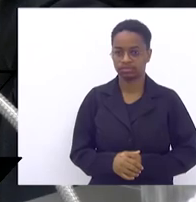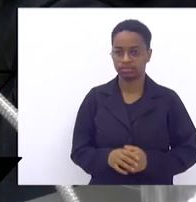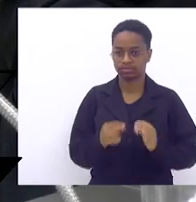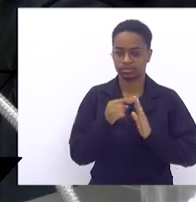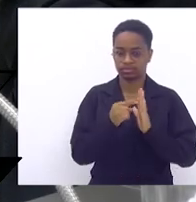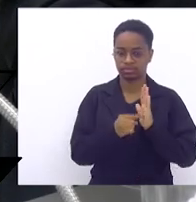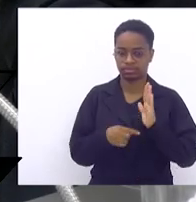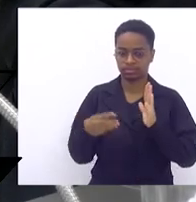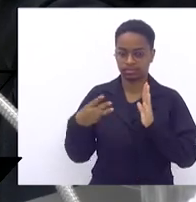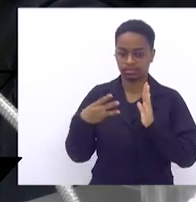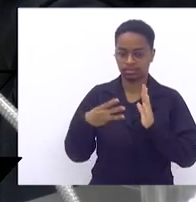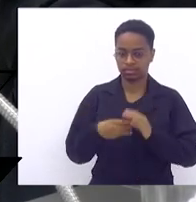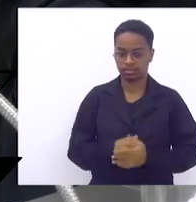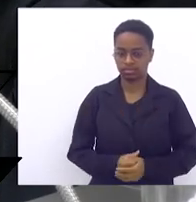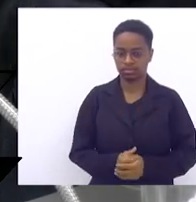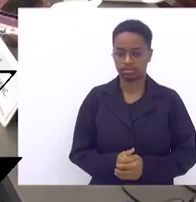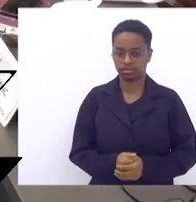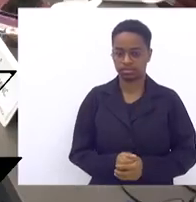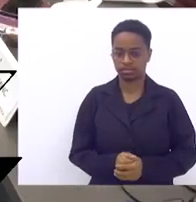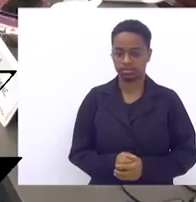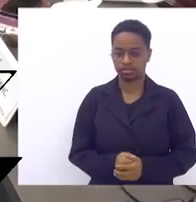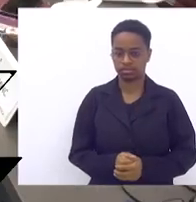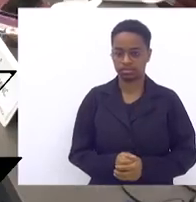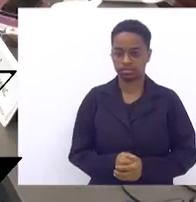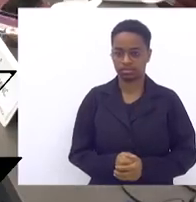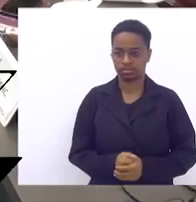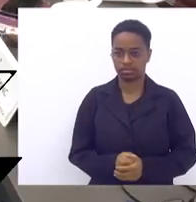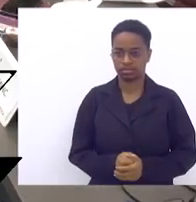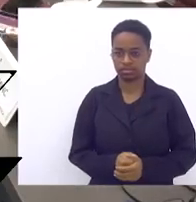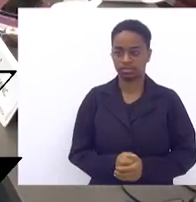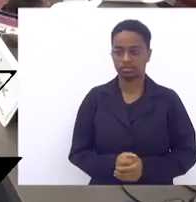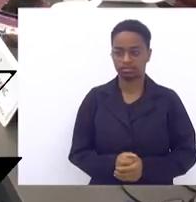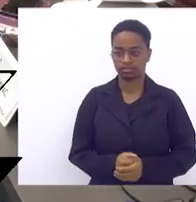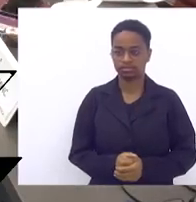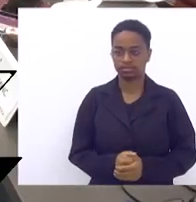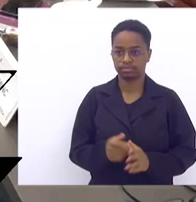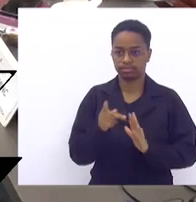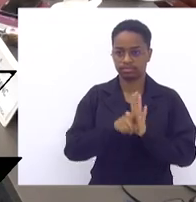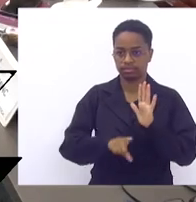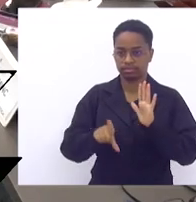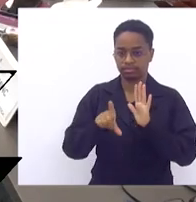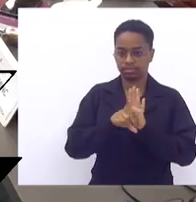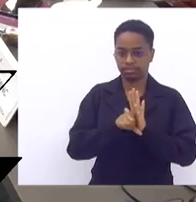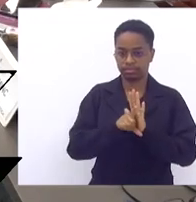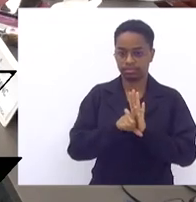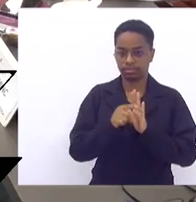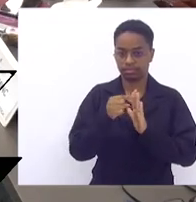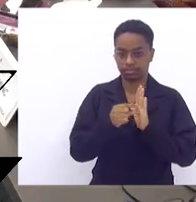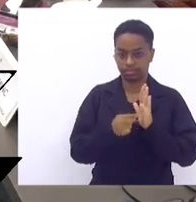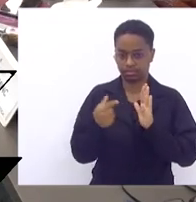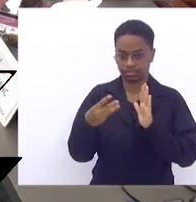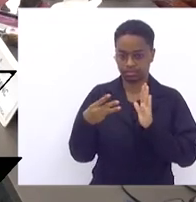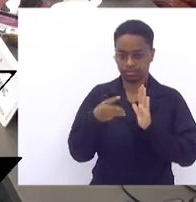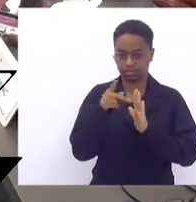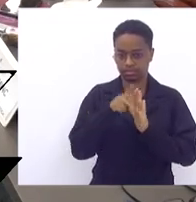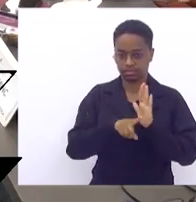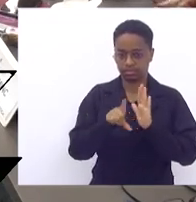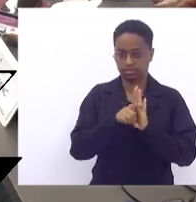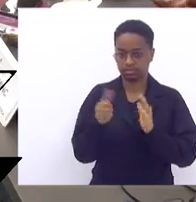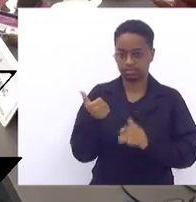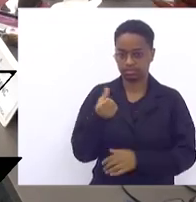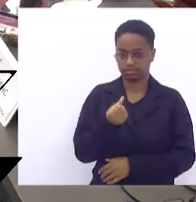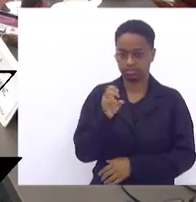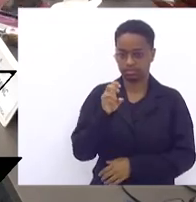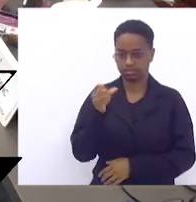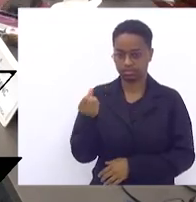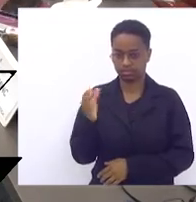pauta. Emendas de plenário ao PL Item 3 da pauta, emendas de plenário ao PL